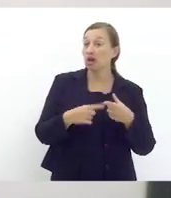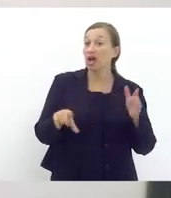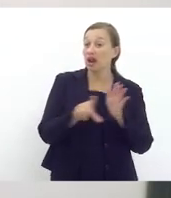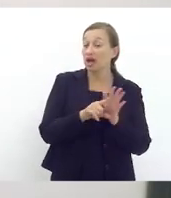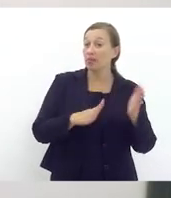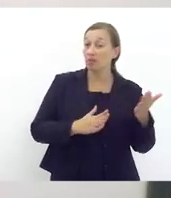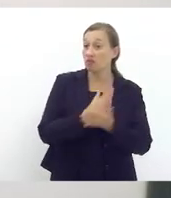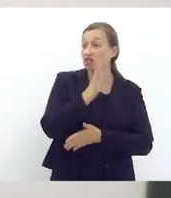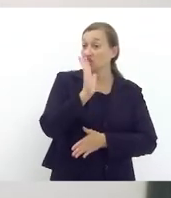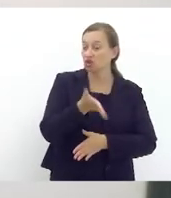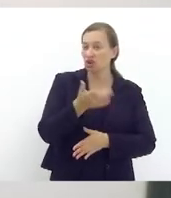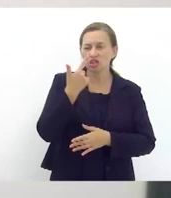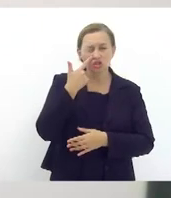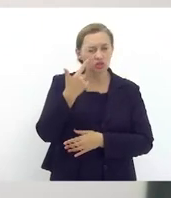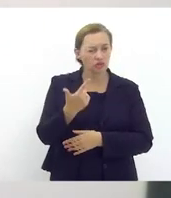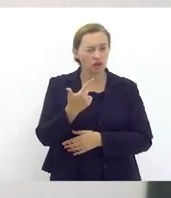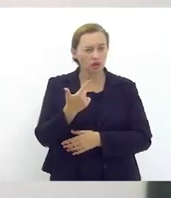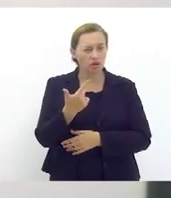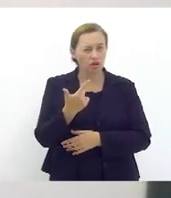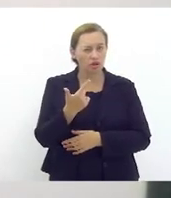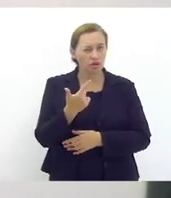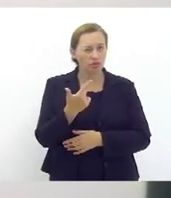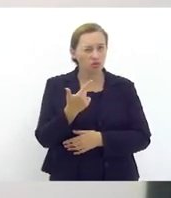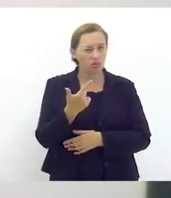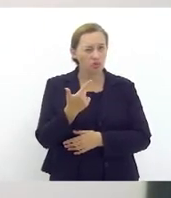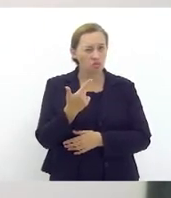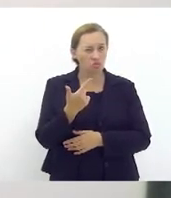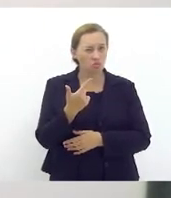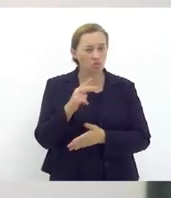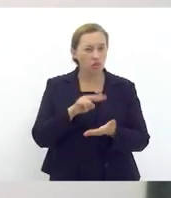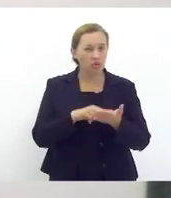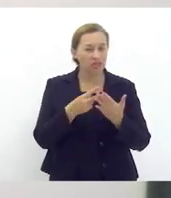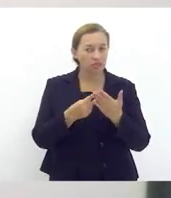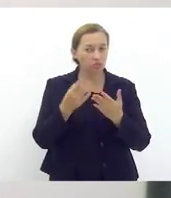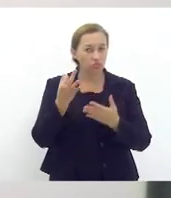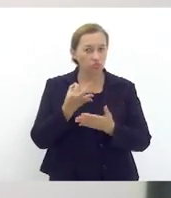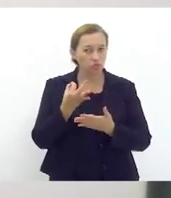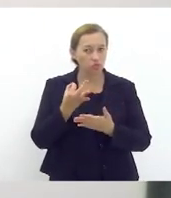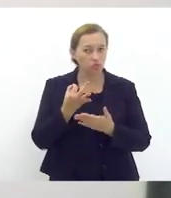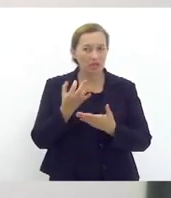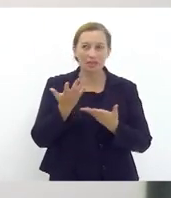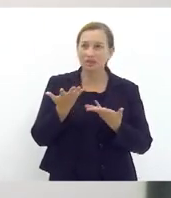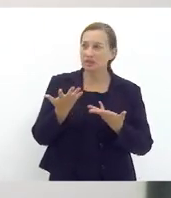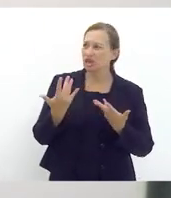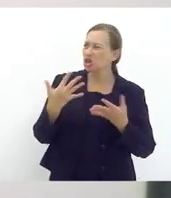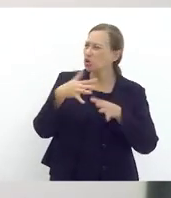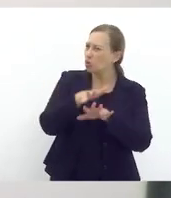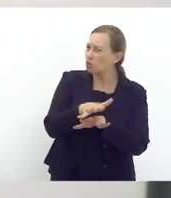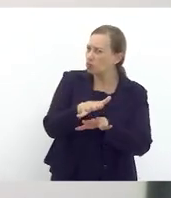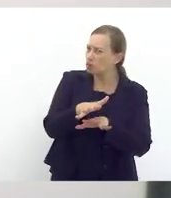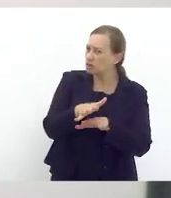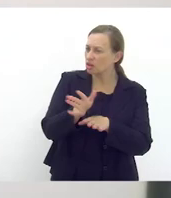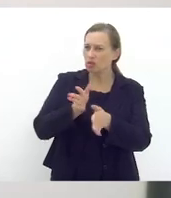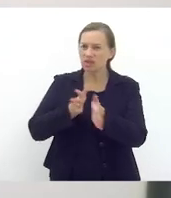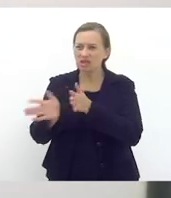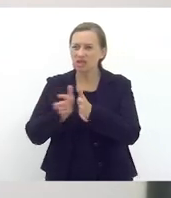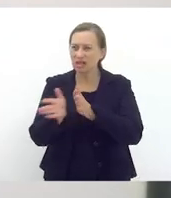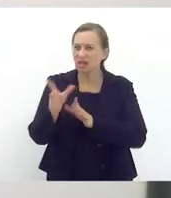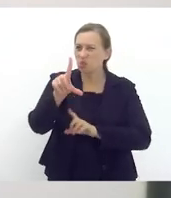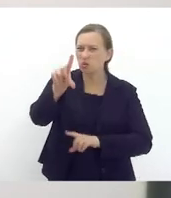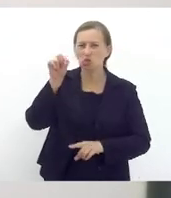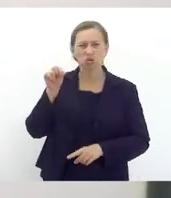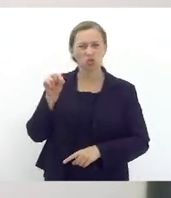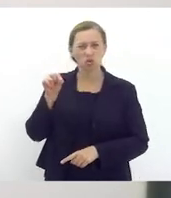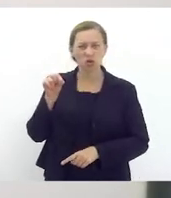e a gente olha para ela e passa a ter a seguinte interpretação quer dizer que inclusão e acessibilidade É uma opção